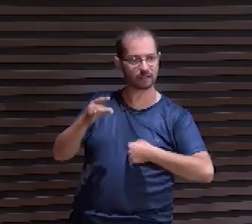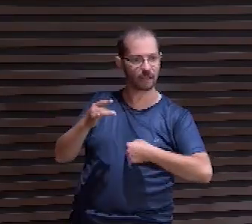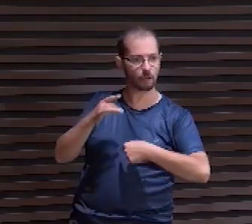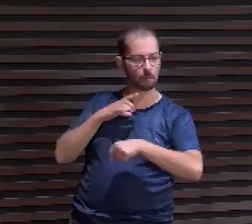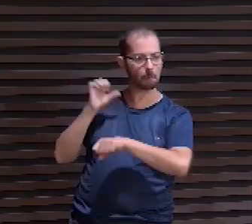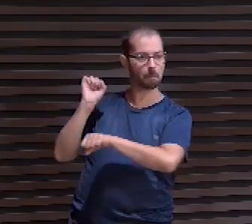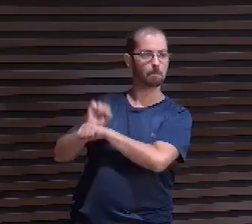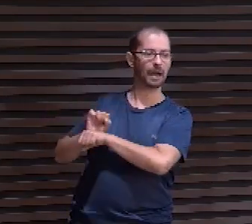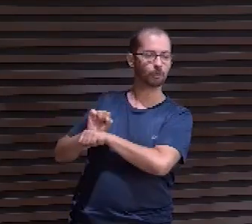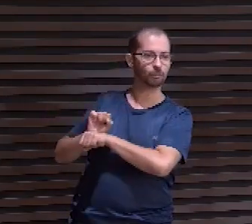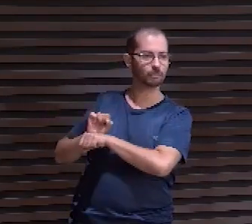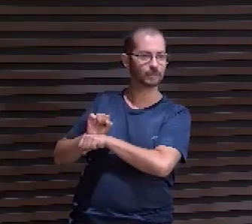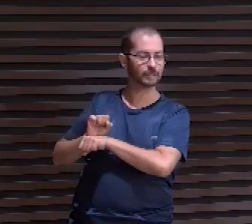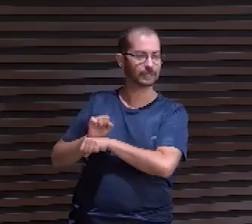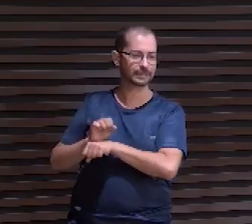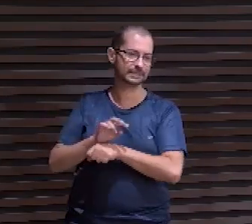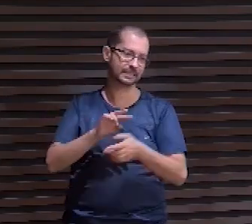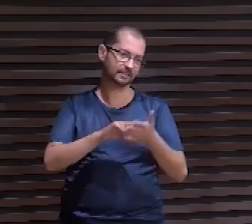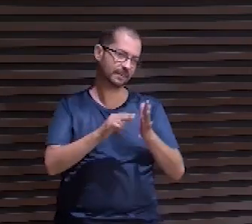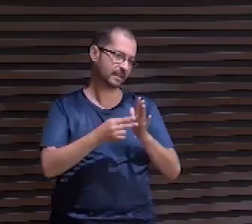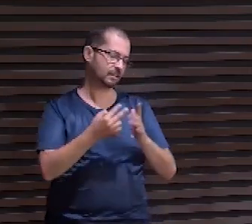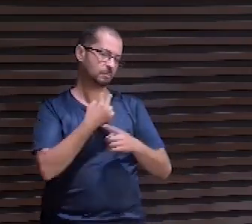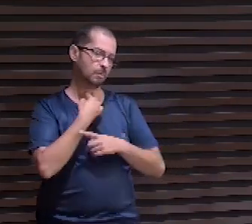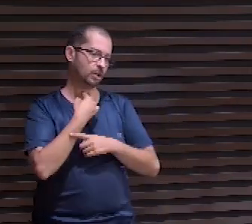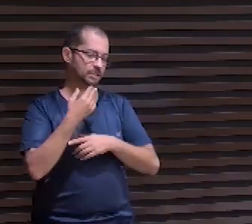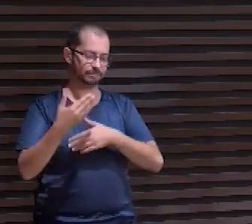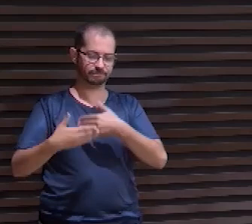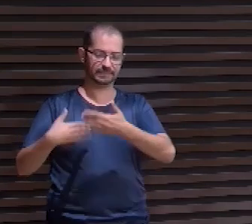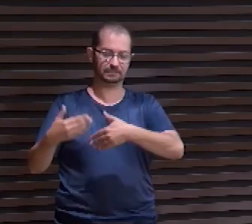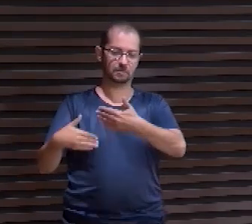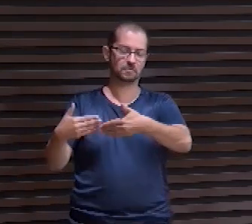permite crescimento e vida.